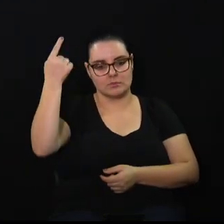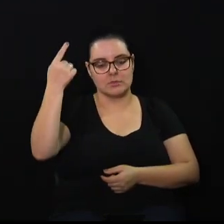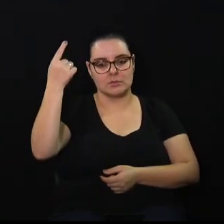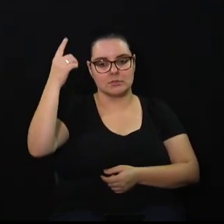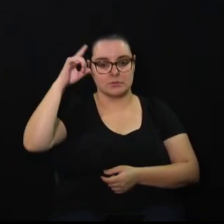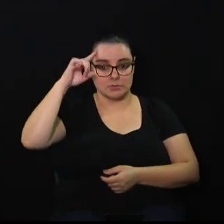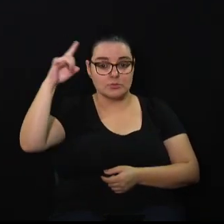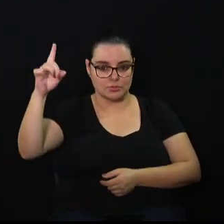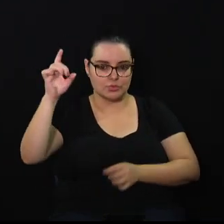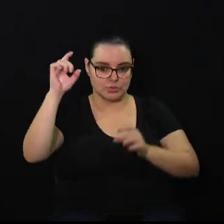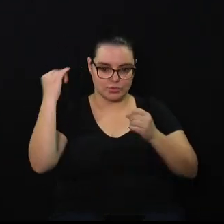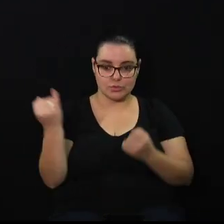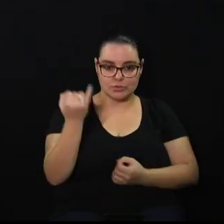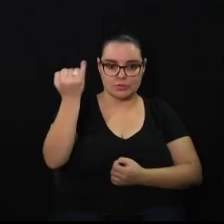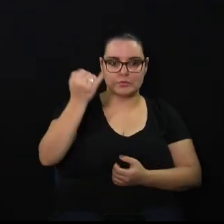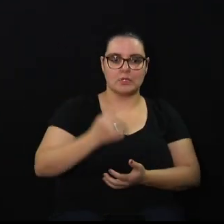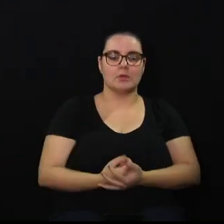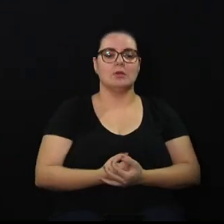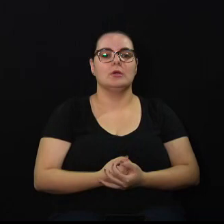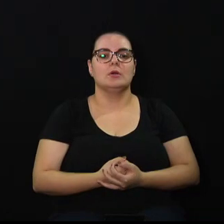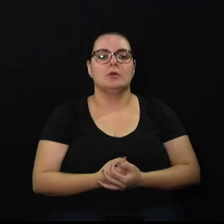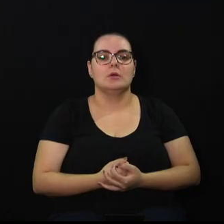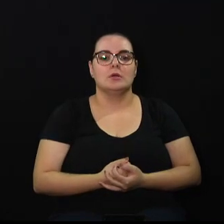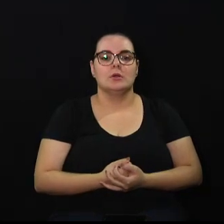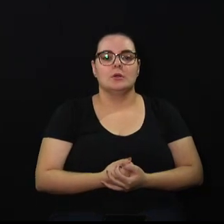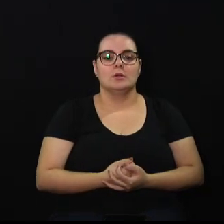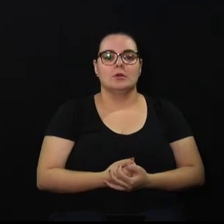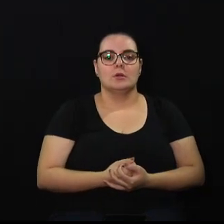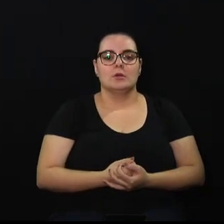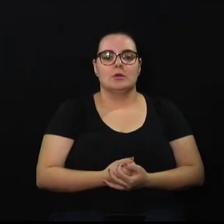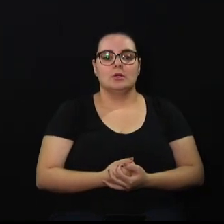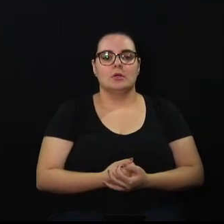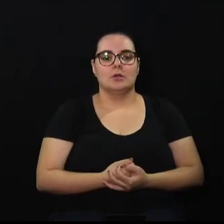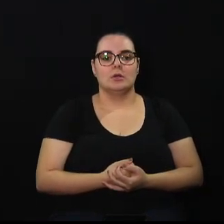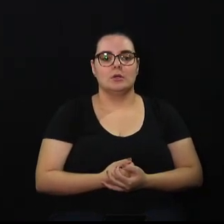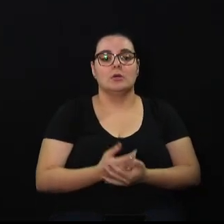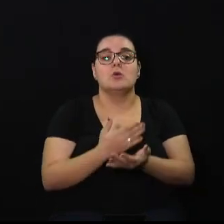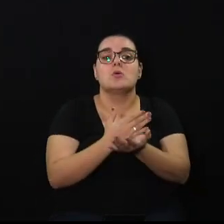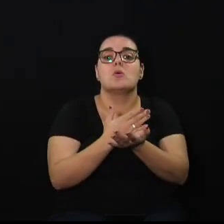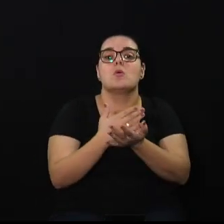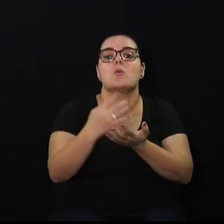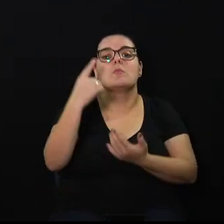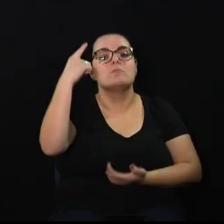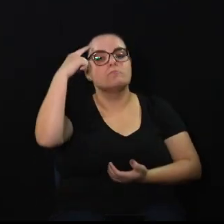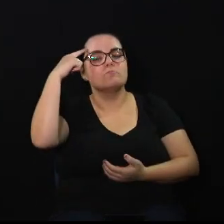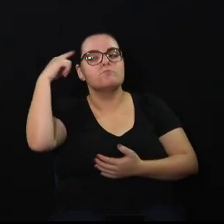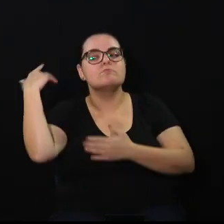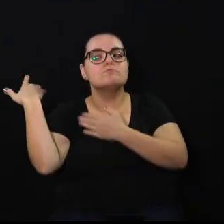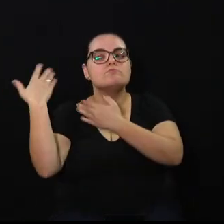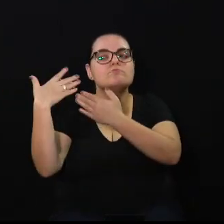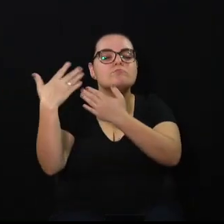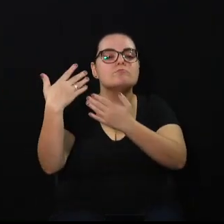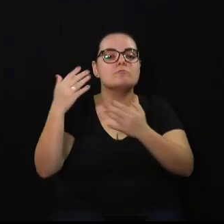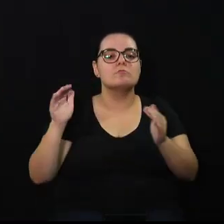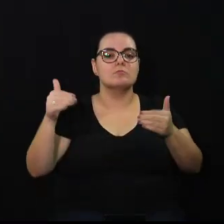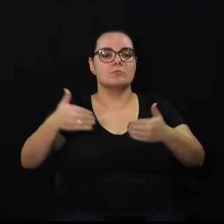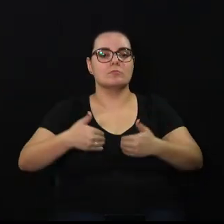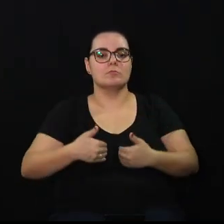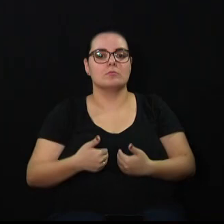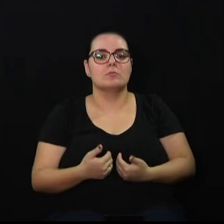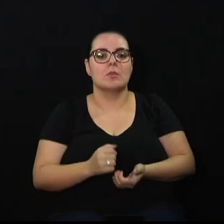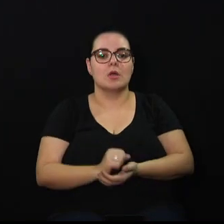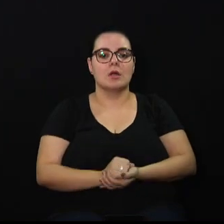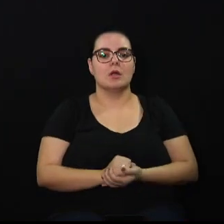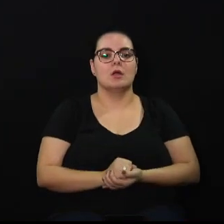nada muito muito distante né então foi começado a pensar em autismo com leo kanner é um